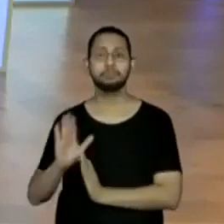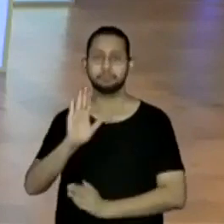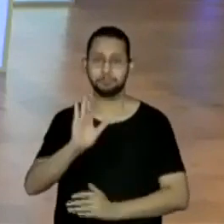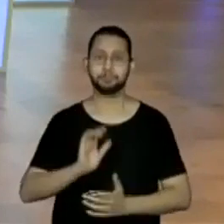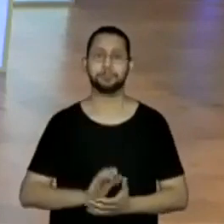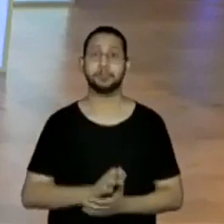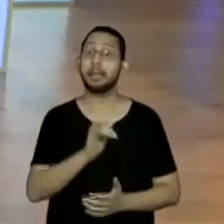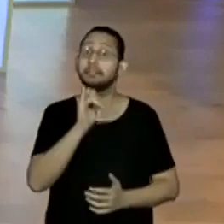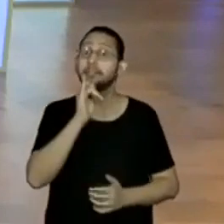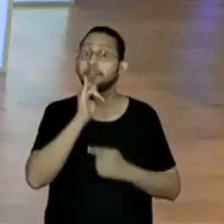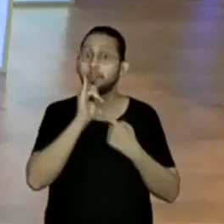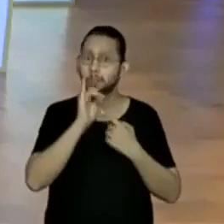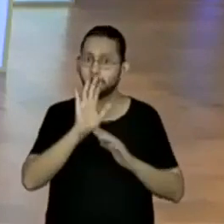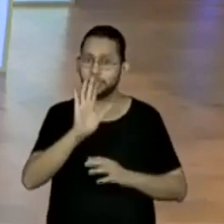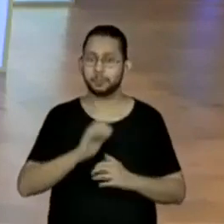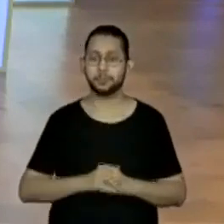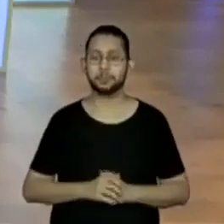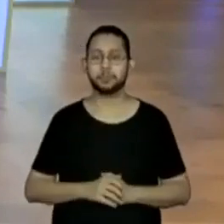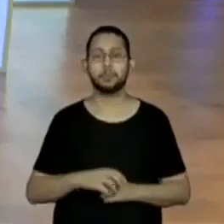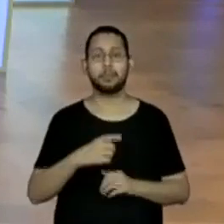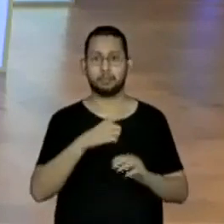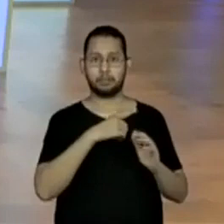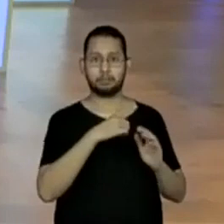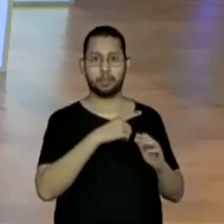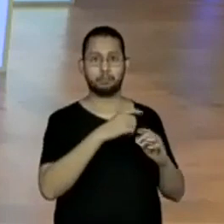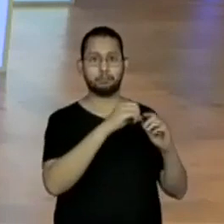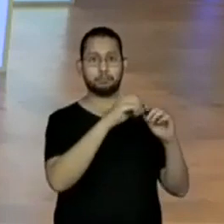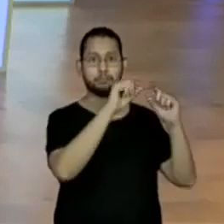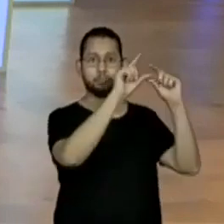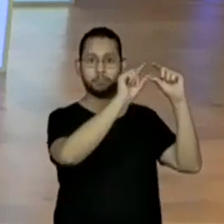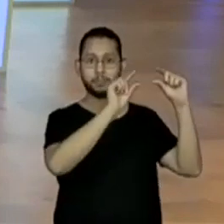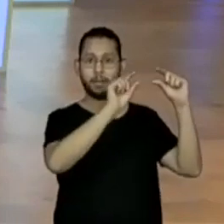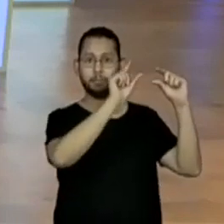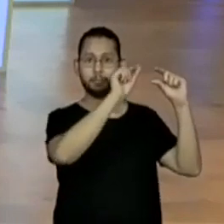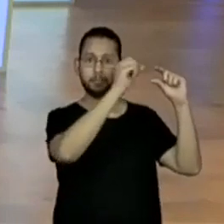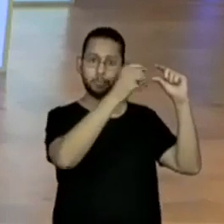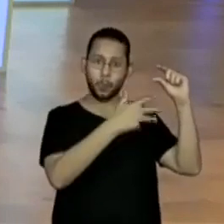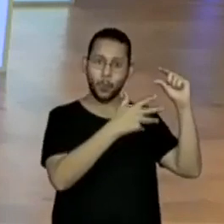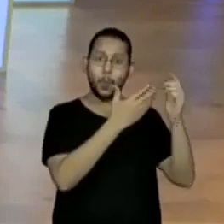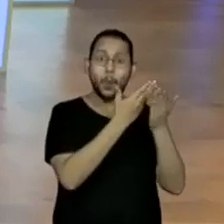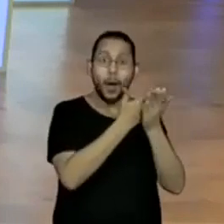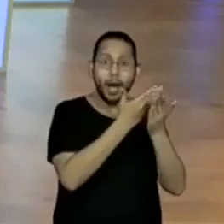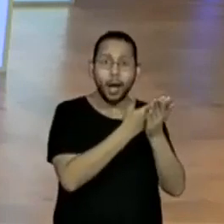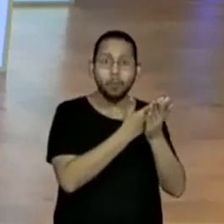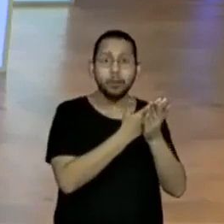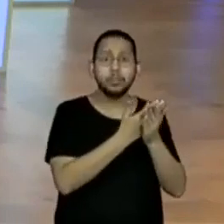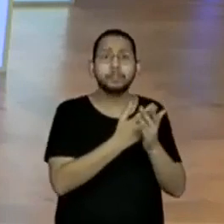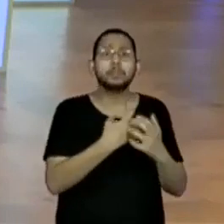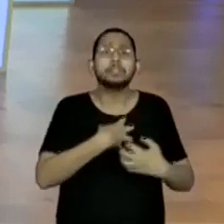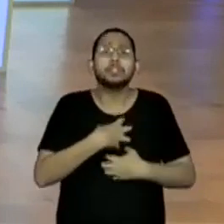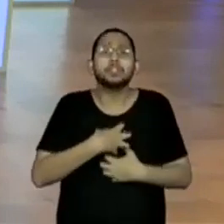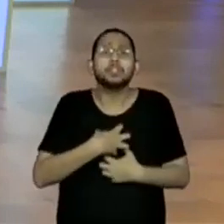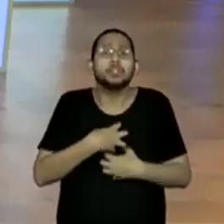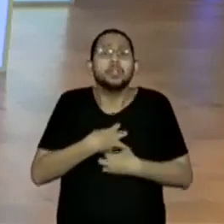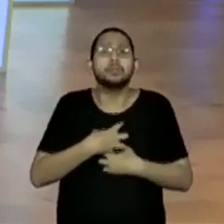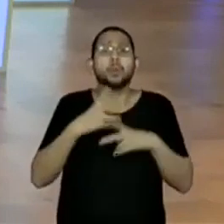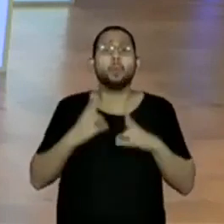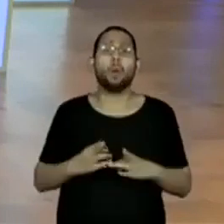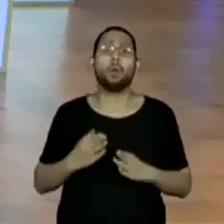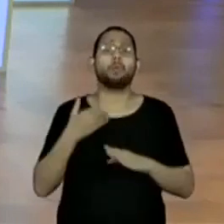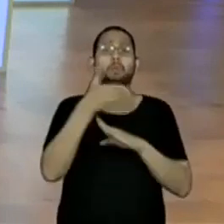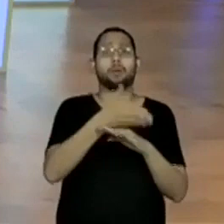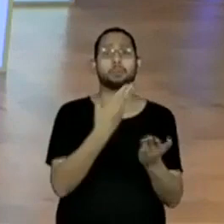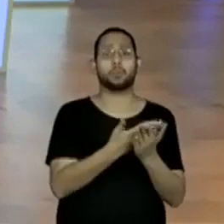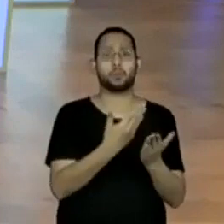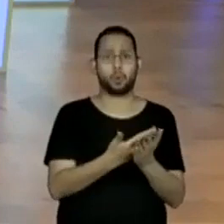gente você tem lá a programação das aulas, então se prepare como se estivesse indo para a escola, tá bom?